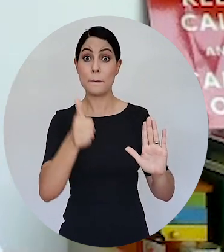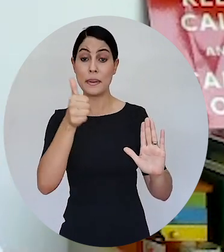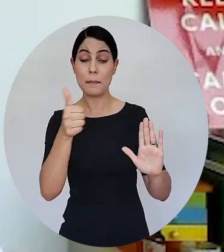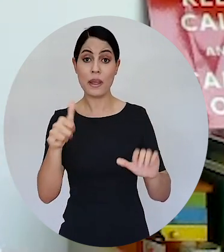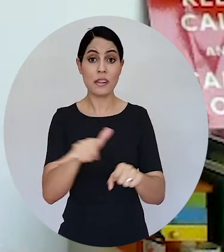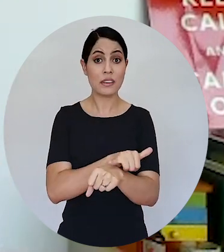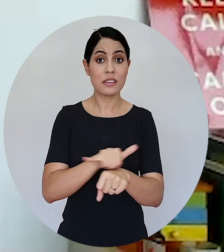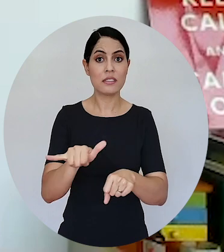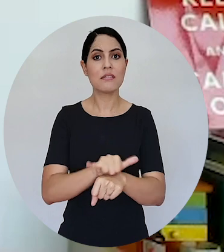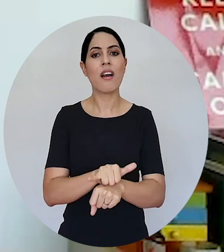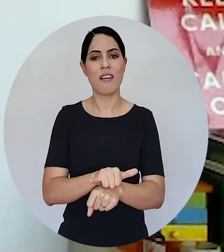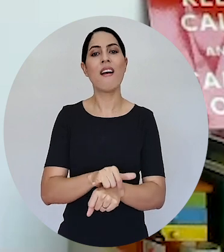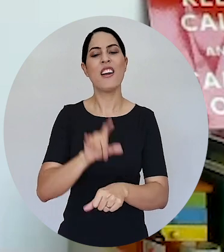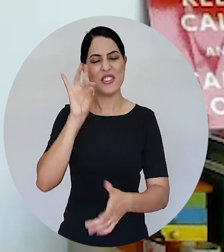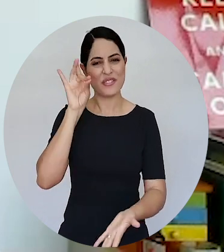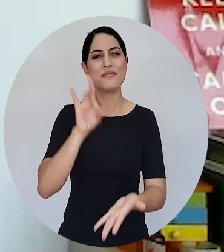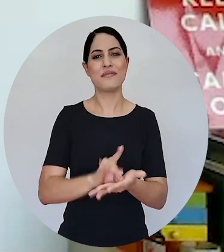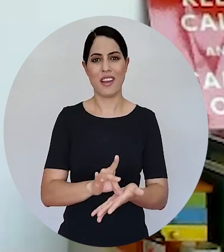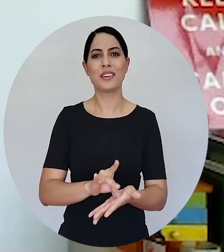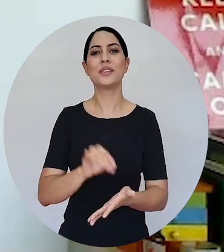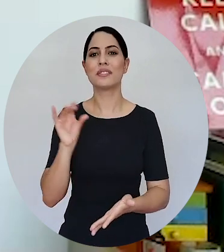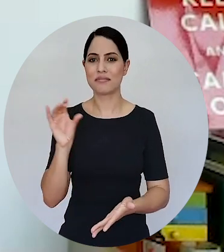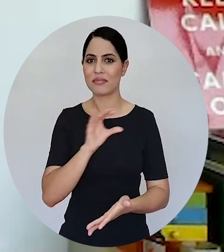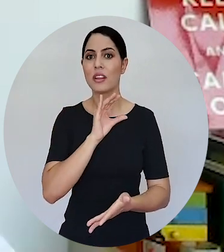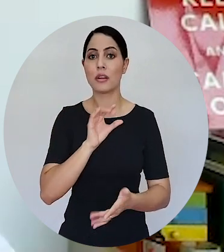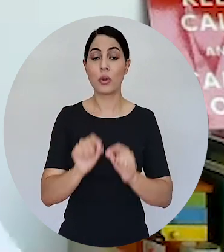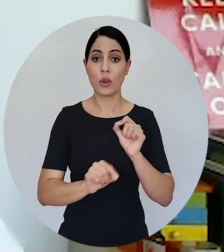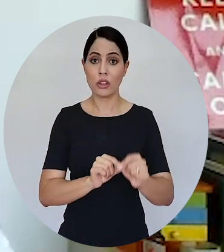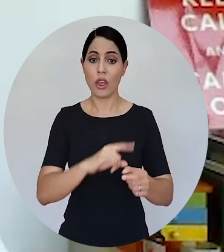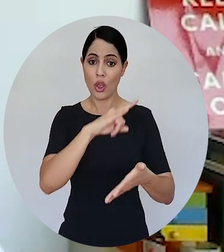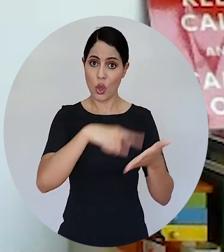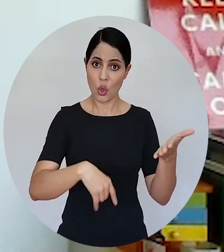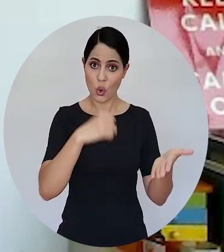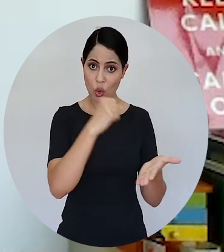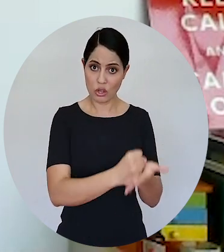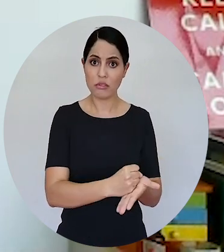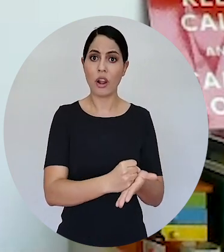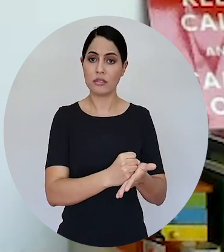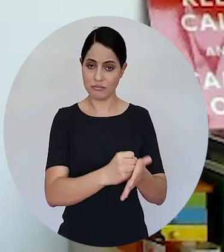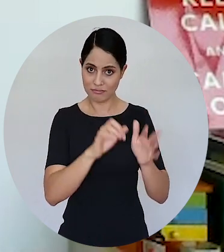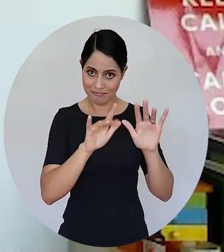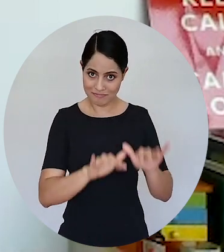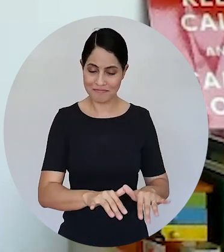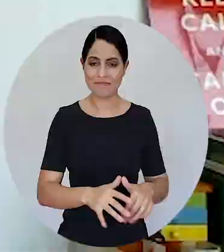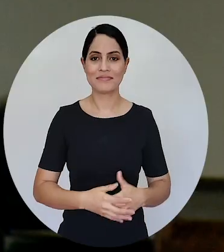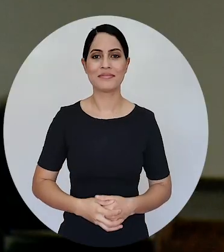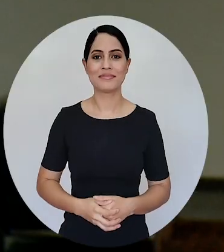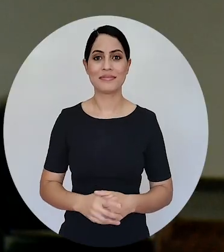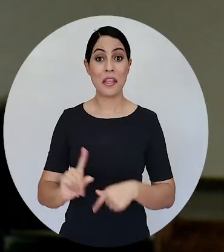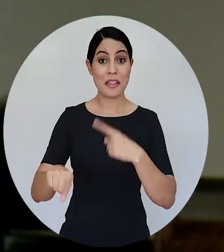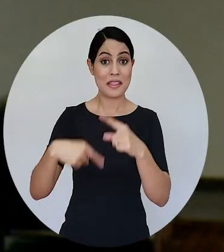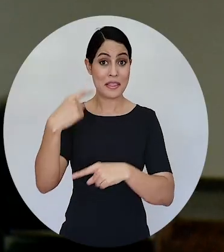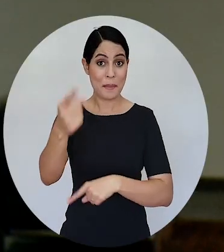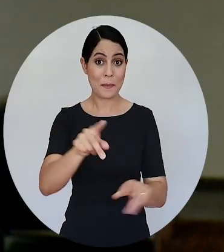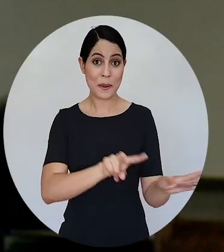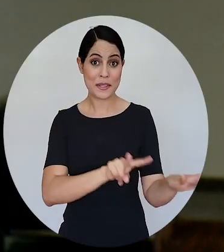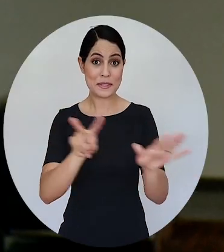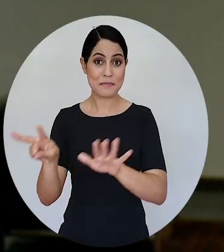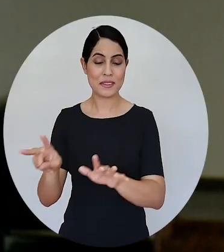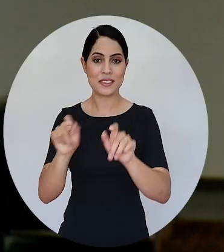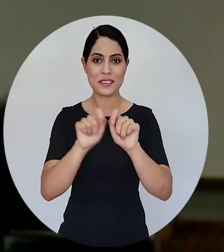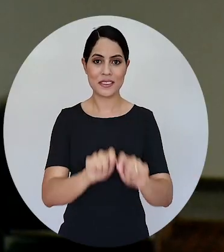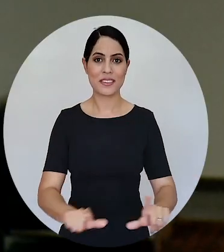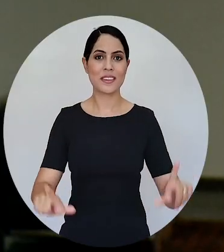né, é um caminho muito célere, muito eficiente para quem redige contratos, para os advogados contratualistas. Na próxima semana,